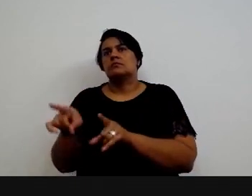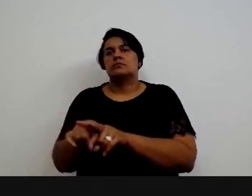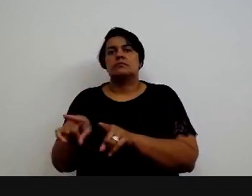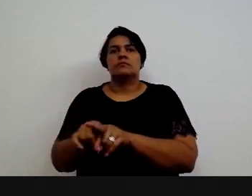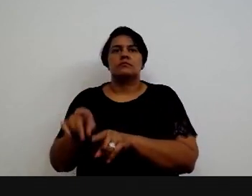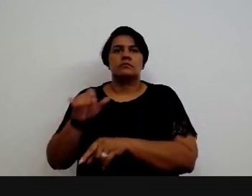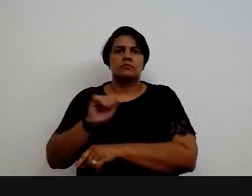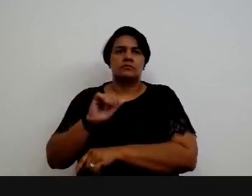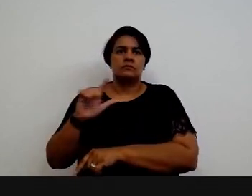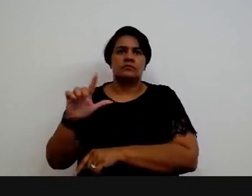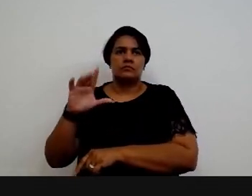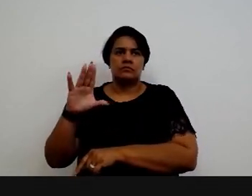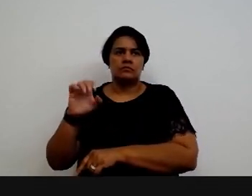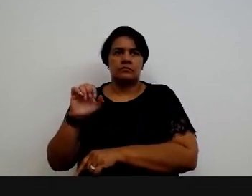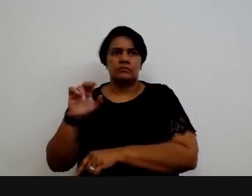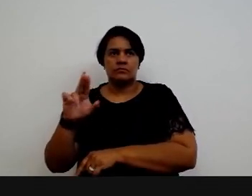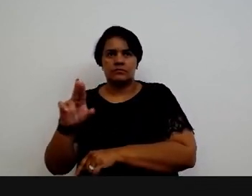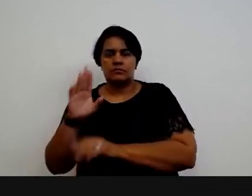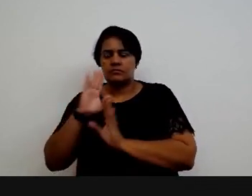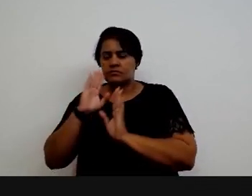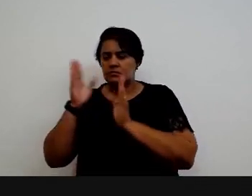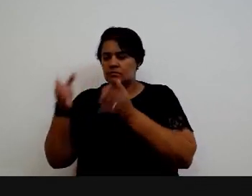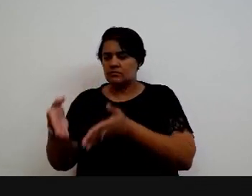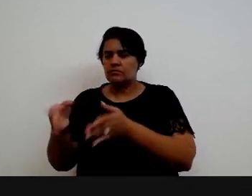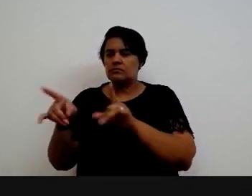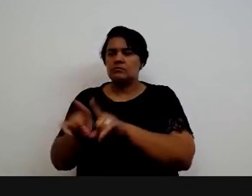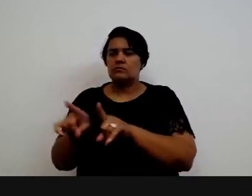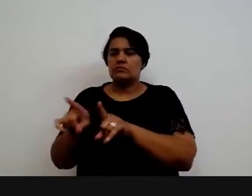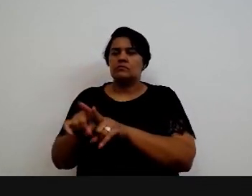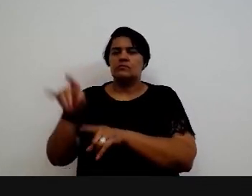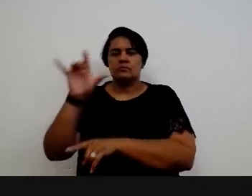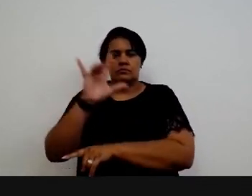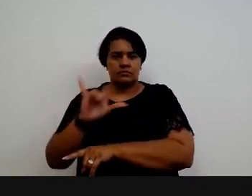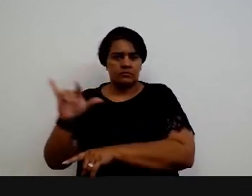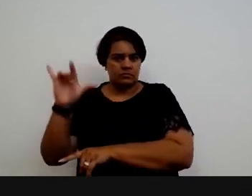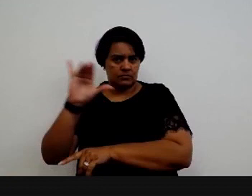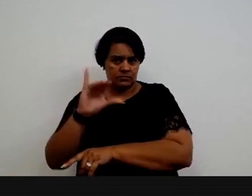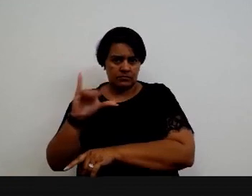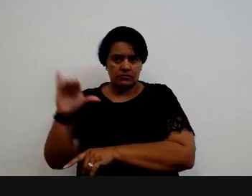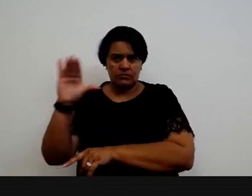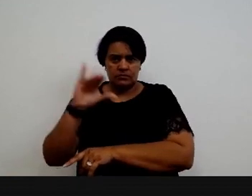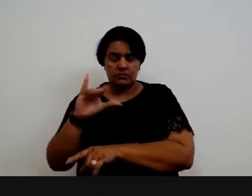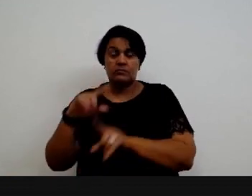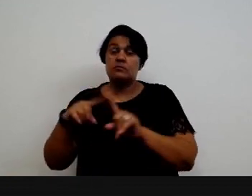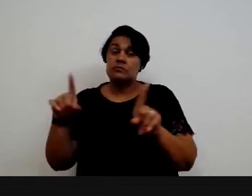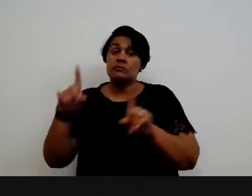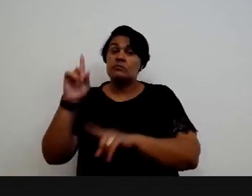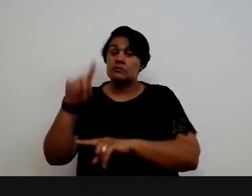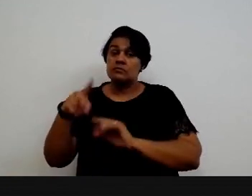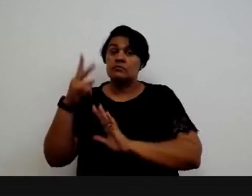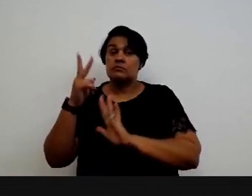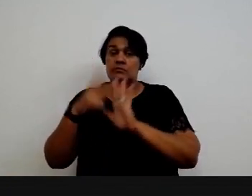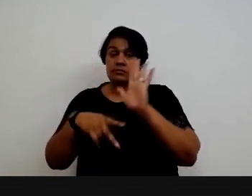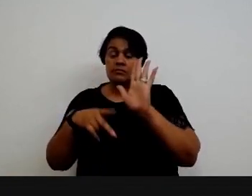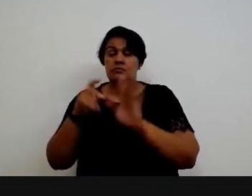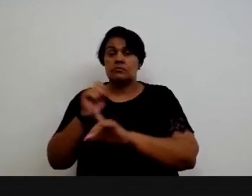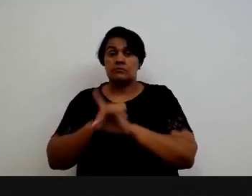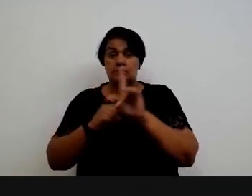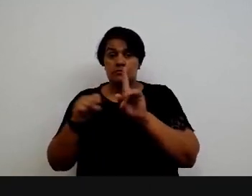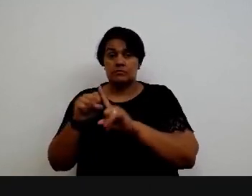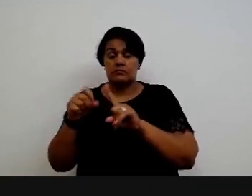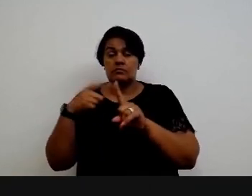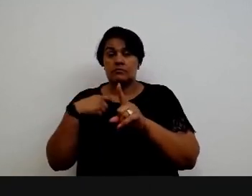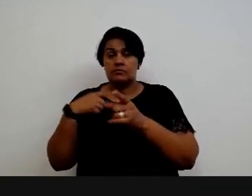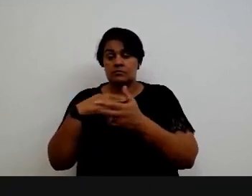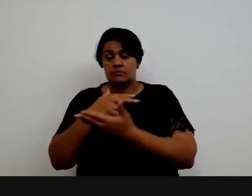próprio Alceu aqui no Distrito Federal, voltado também para a iniciação científica, mas são projetos sociais que nascem de diversos